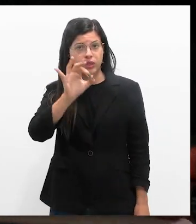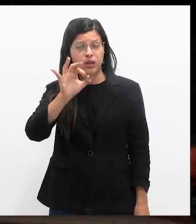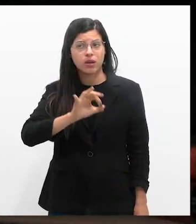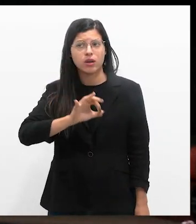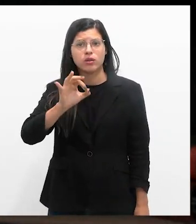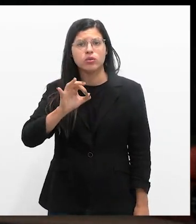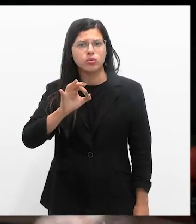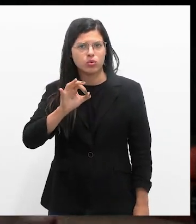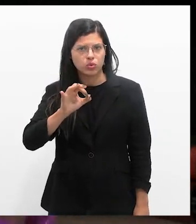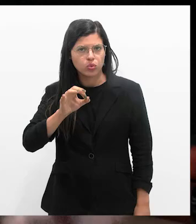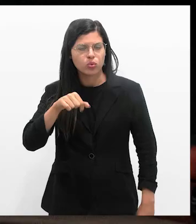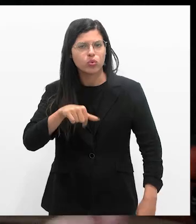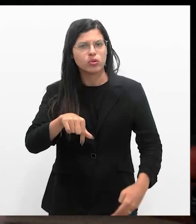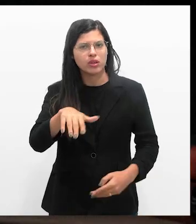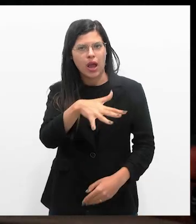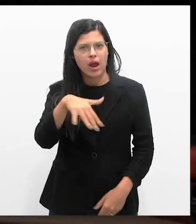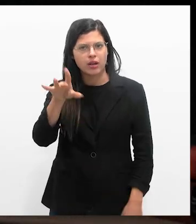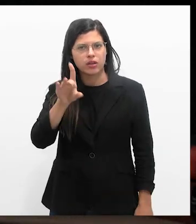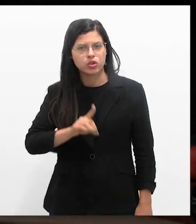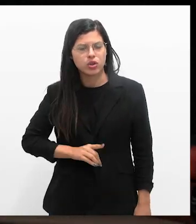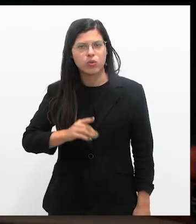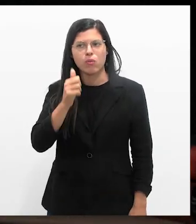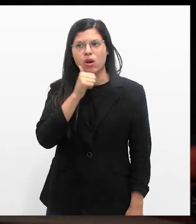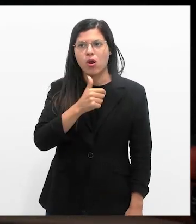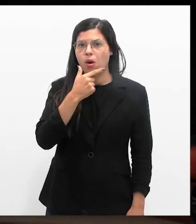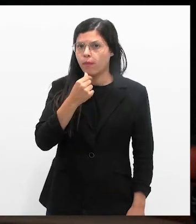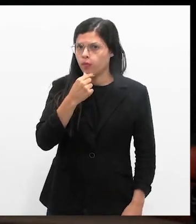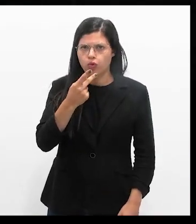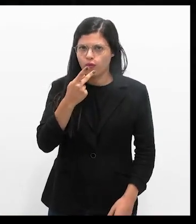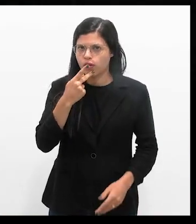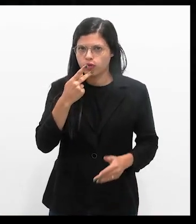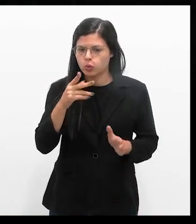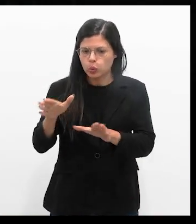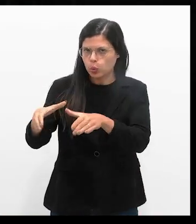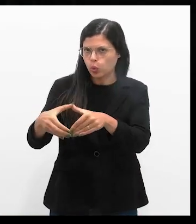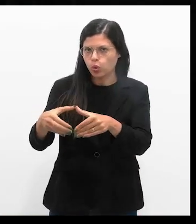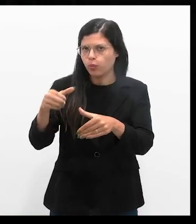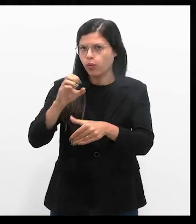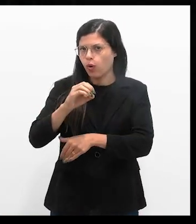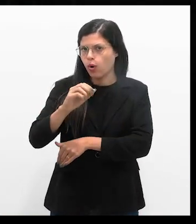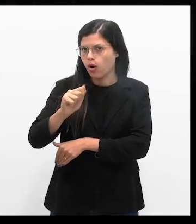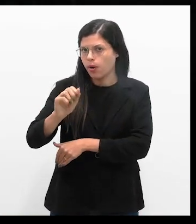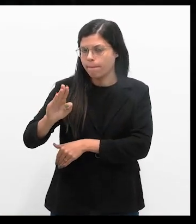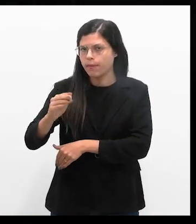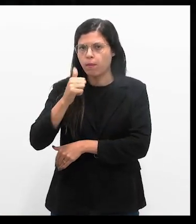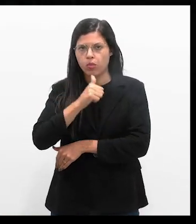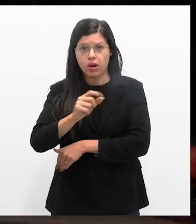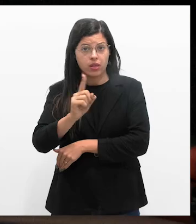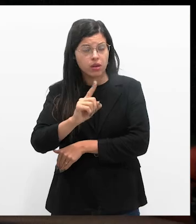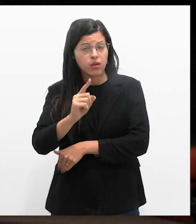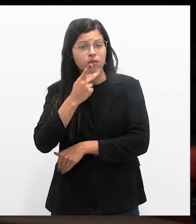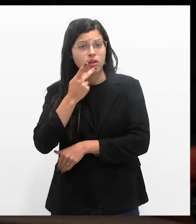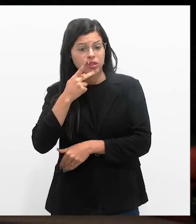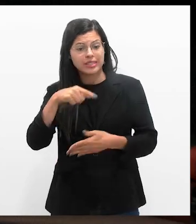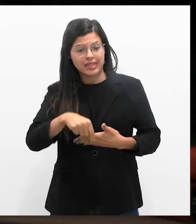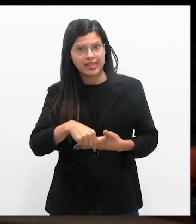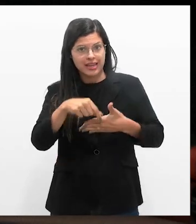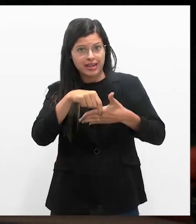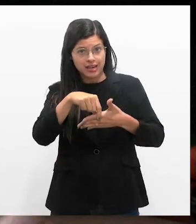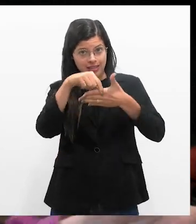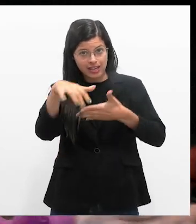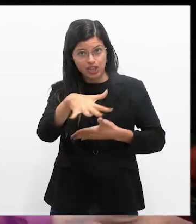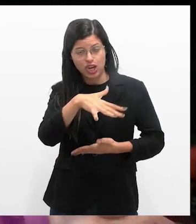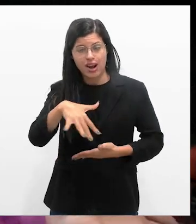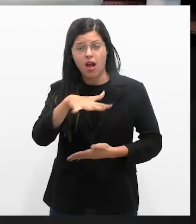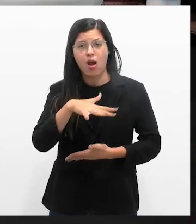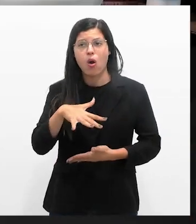seus diretórios, mulheres e homens. Não estou falando de OAB mulher, não. Estou falando de comando. E assim a gente tem que ir forçando.